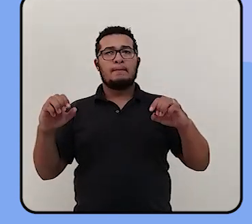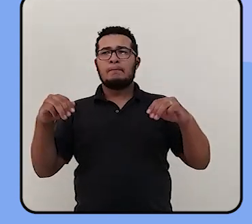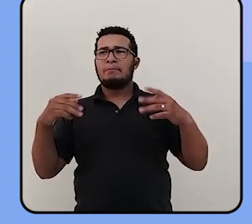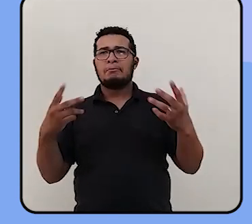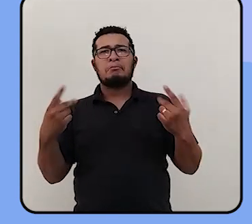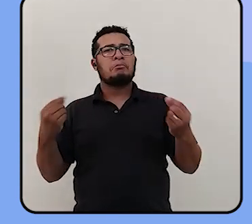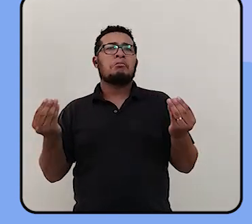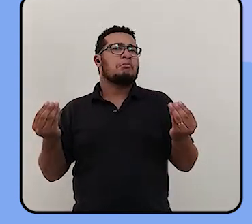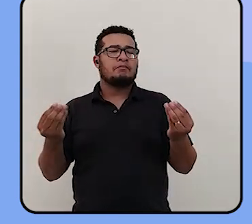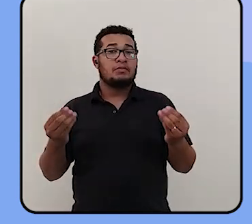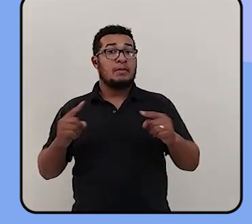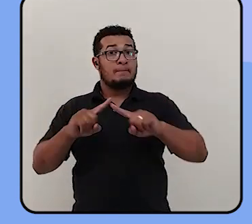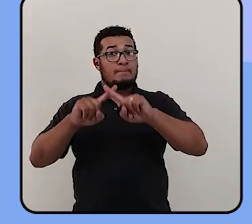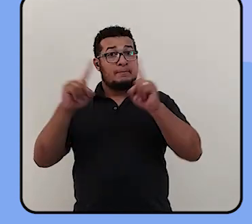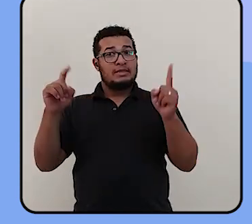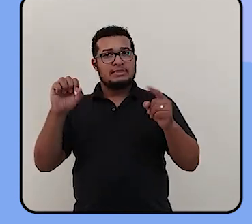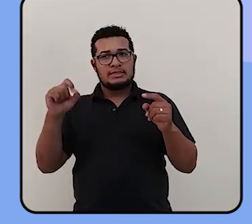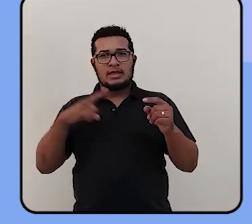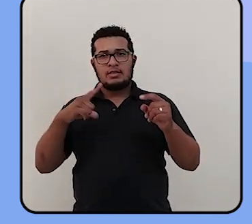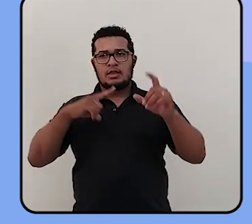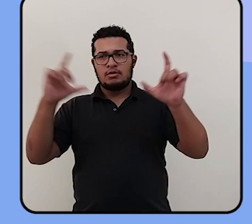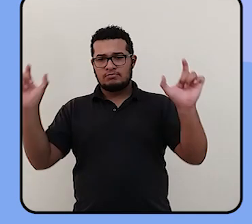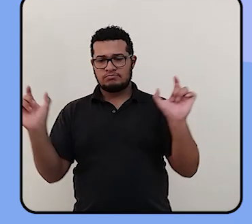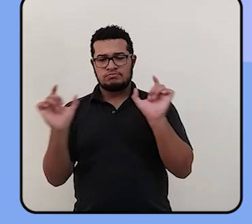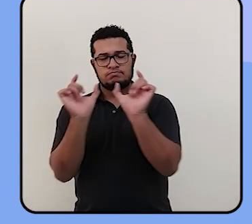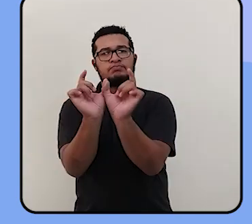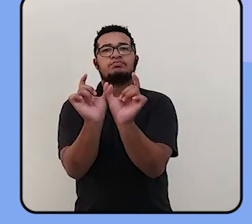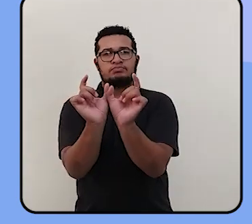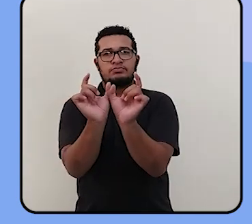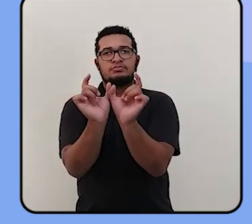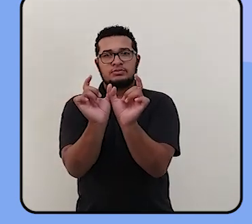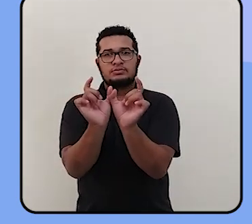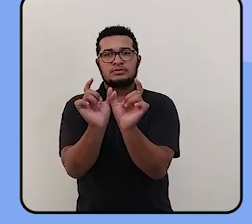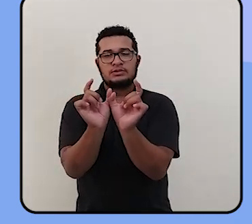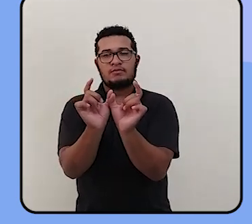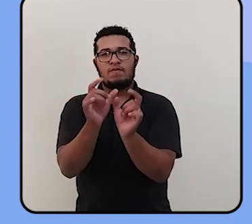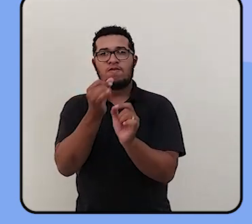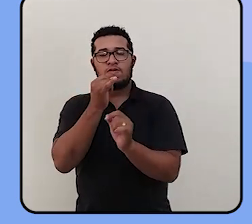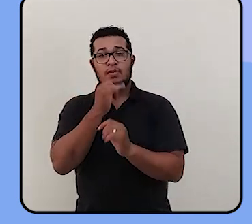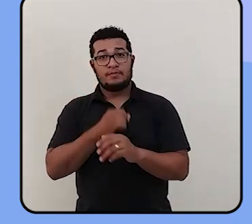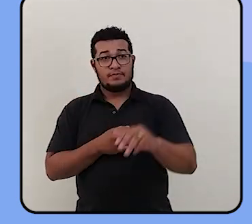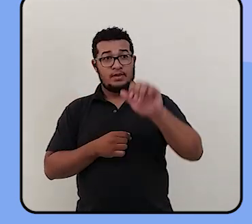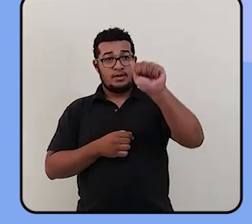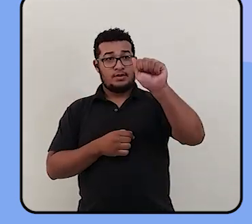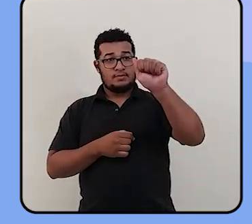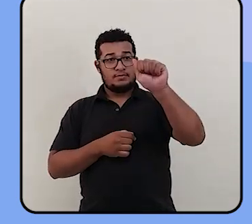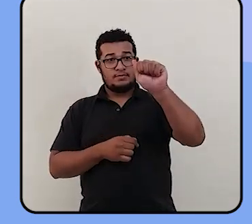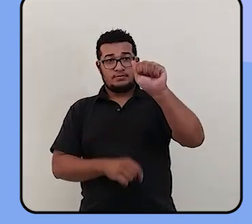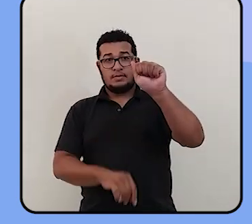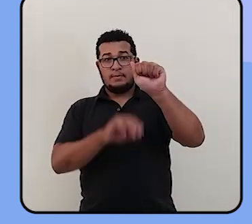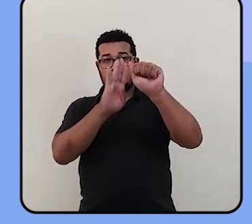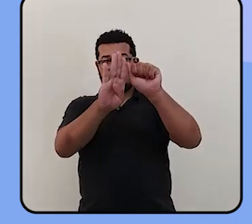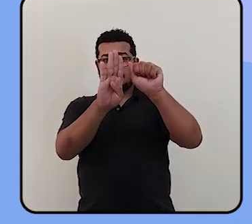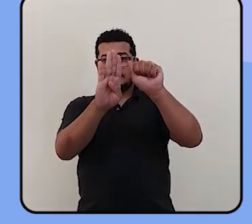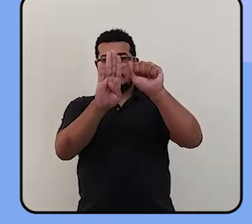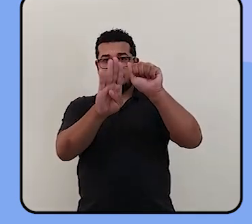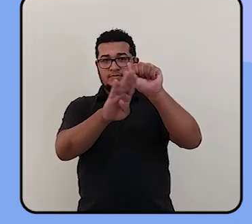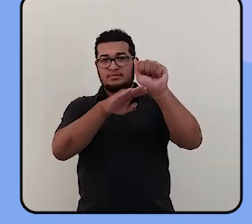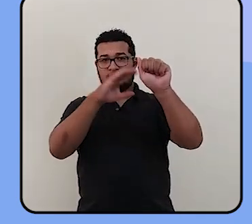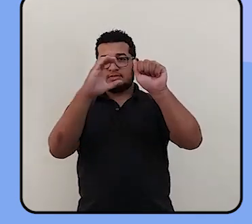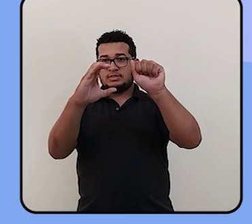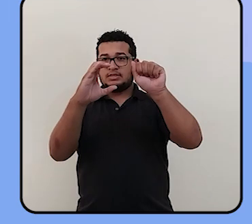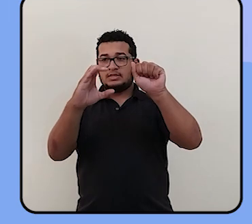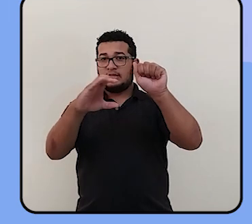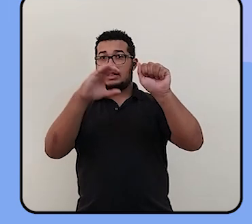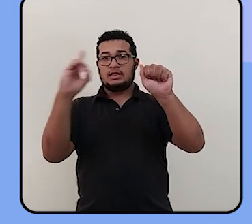meios. Mas, se você colocar um do lado do outro da forma que você escreve, primeiro você escreve o A, depois você escreve o